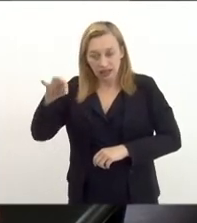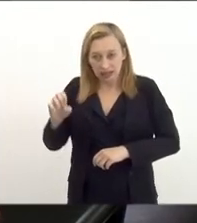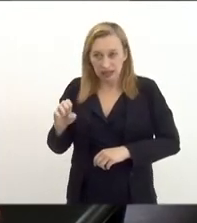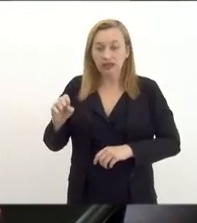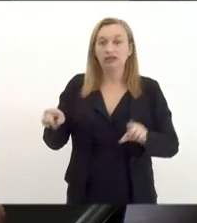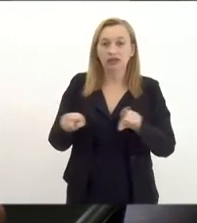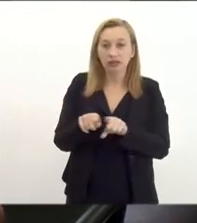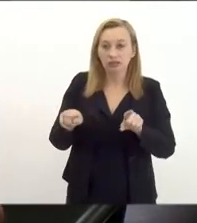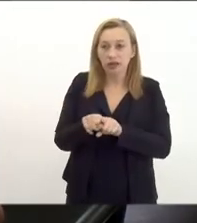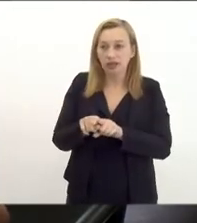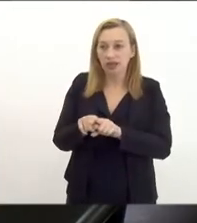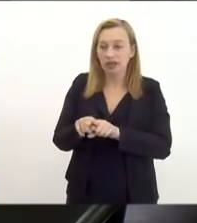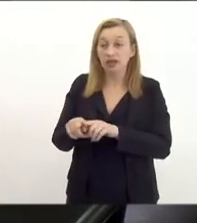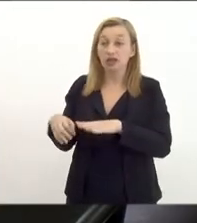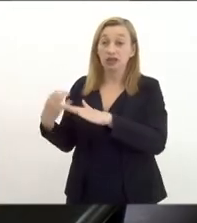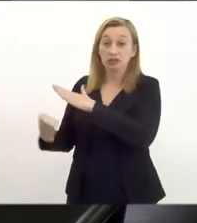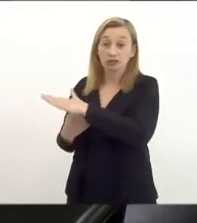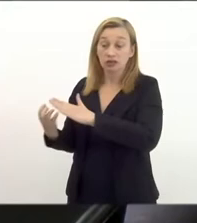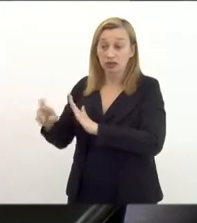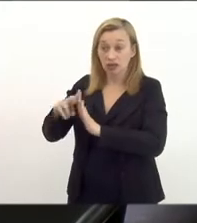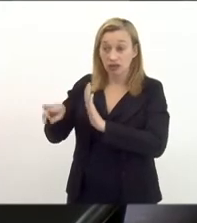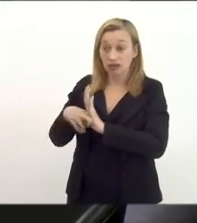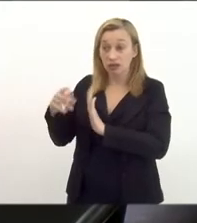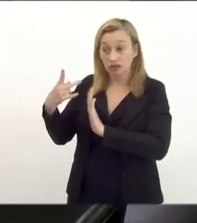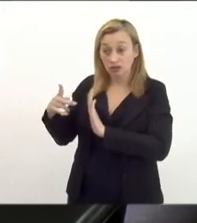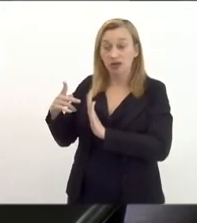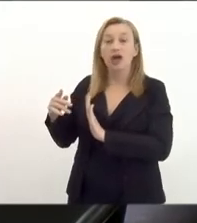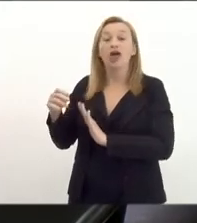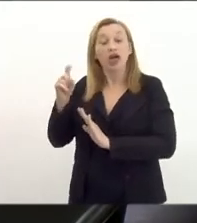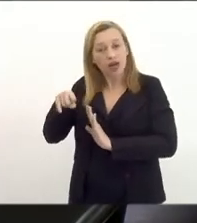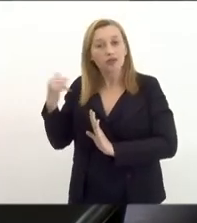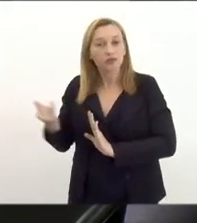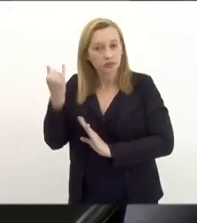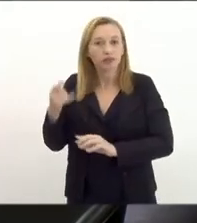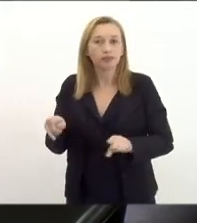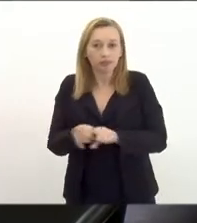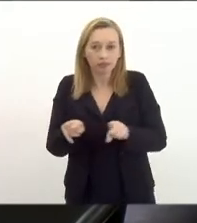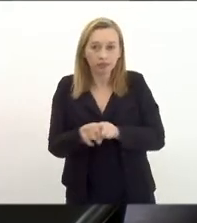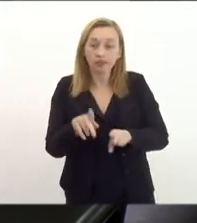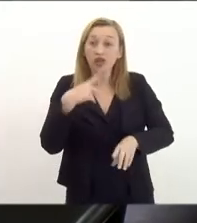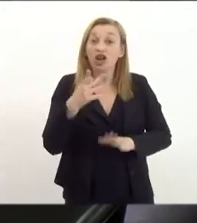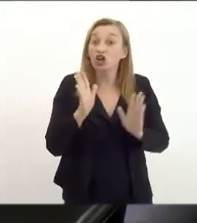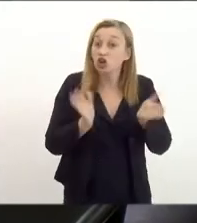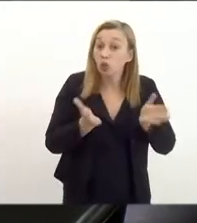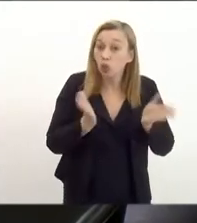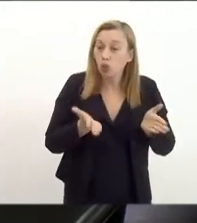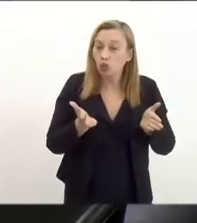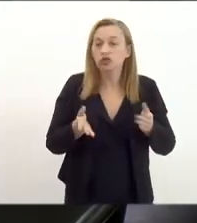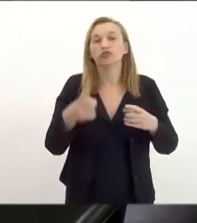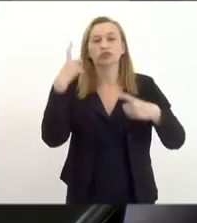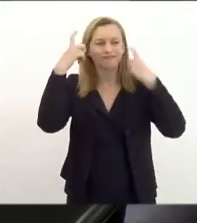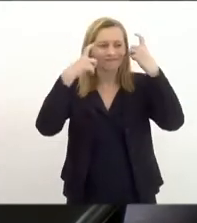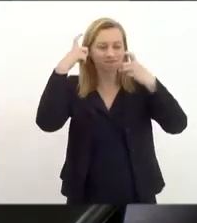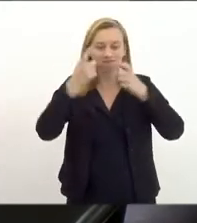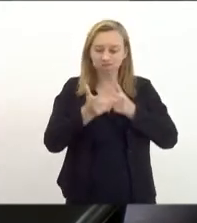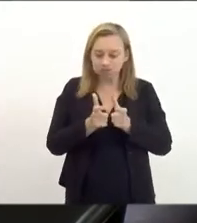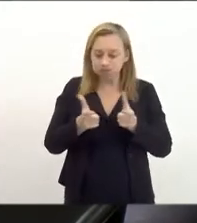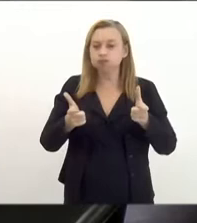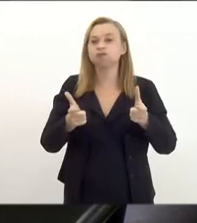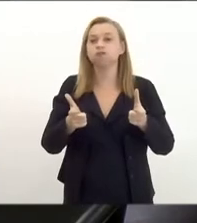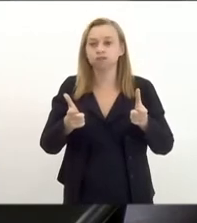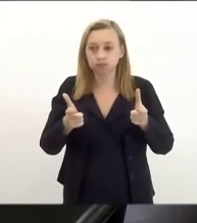está todos dessas empresas também importante dizer é que hoje há uma preocupação muito